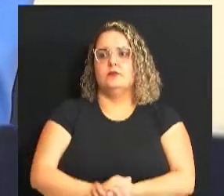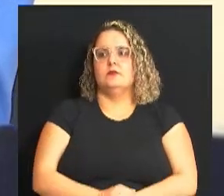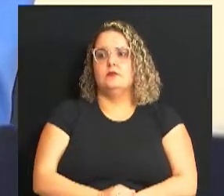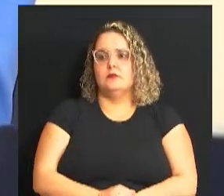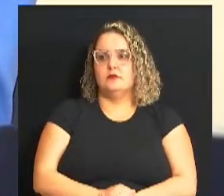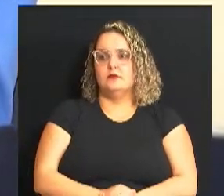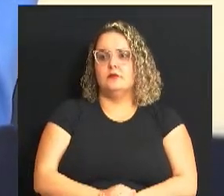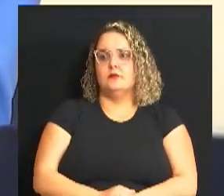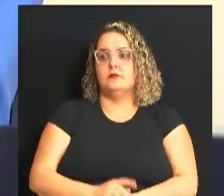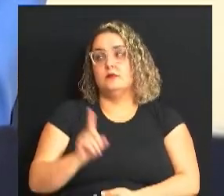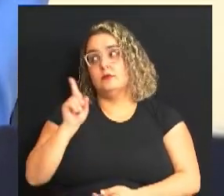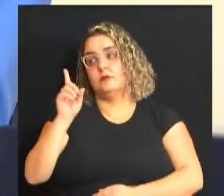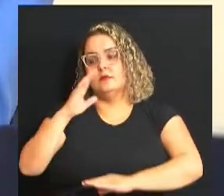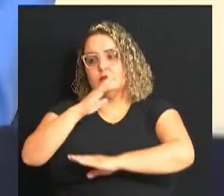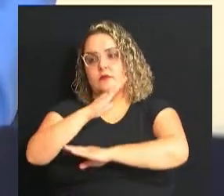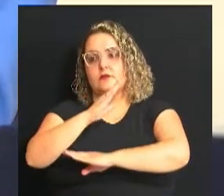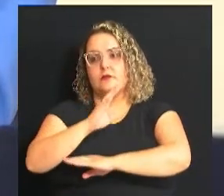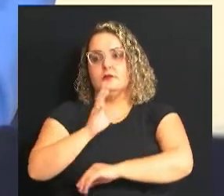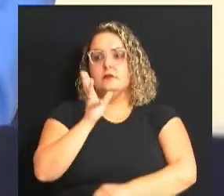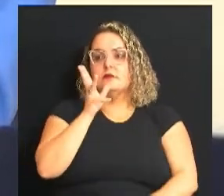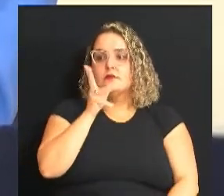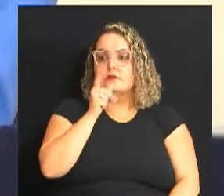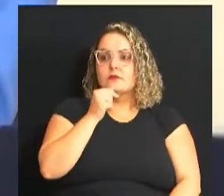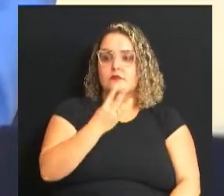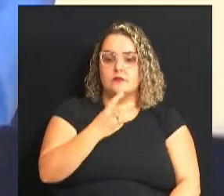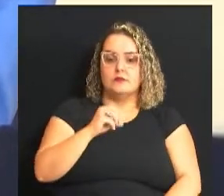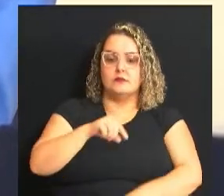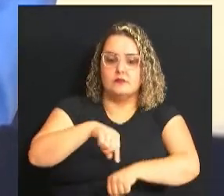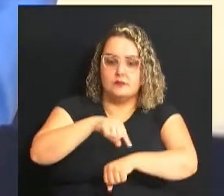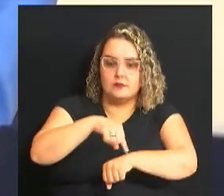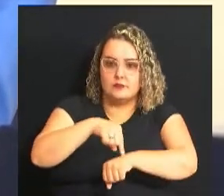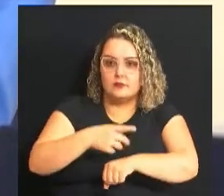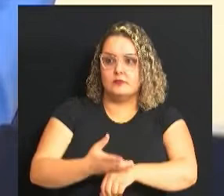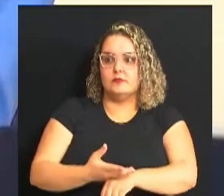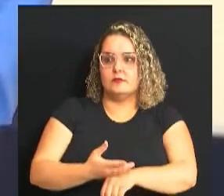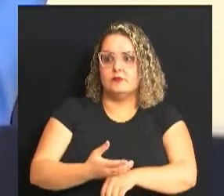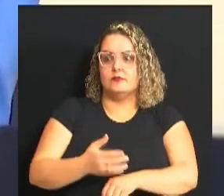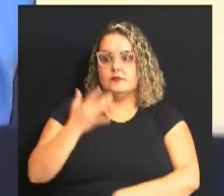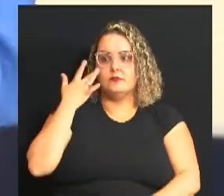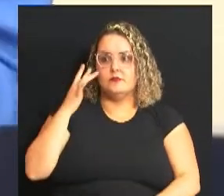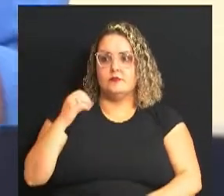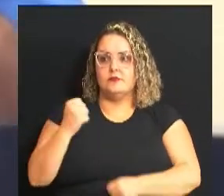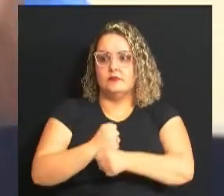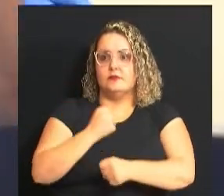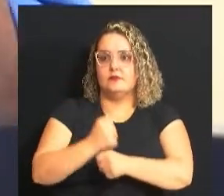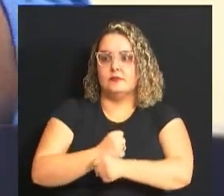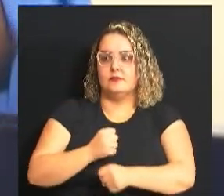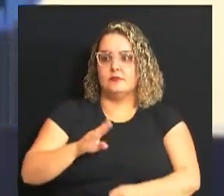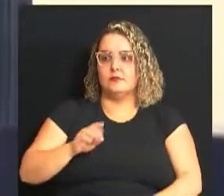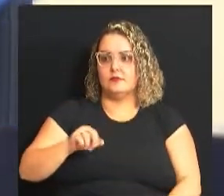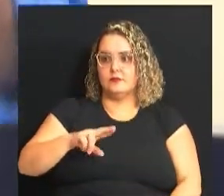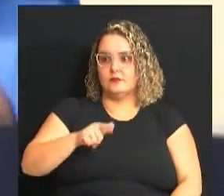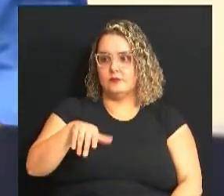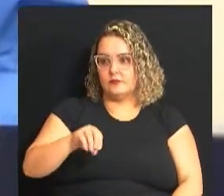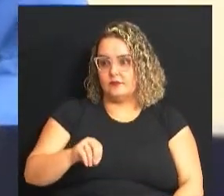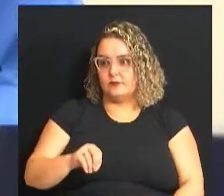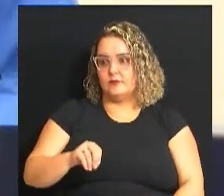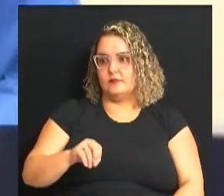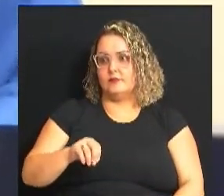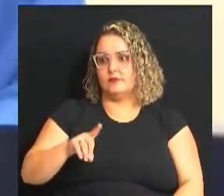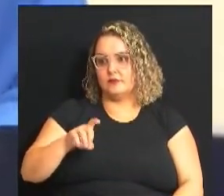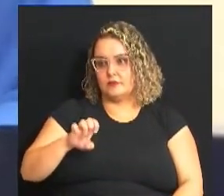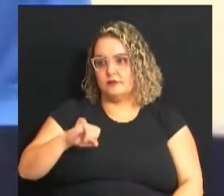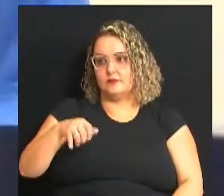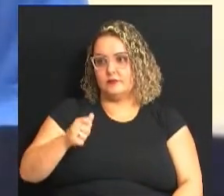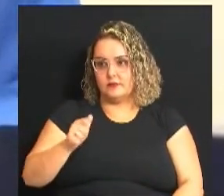hora para chegar até aqui. Eu não sabia que está tendo uma obra na Barão de Jaguara, uma interdição, uma